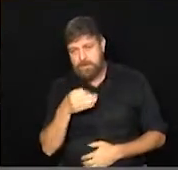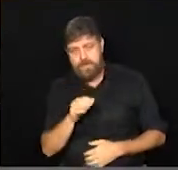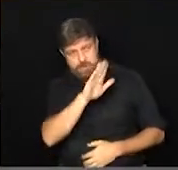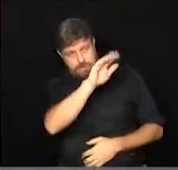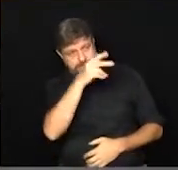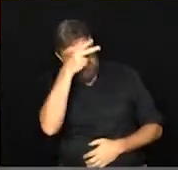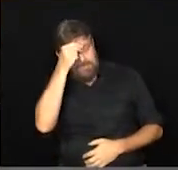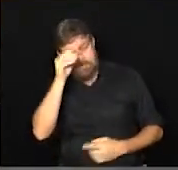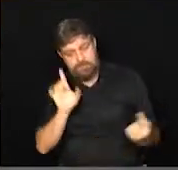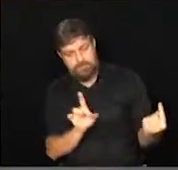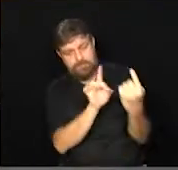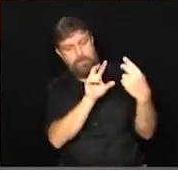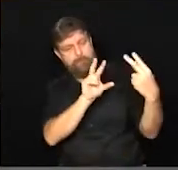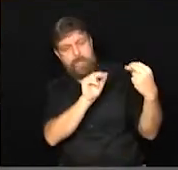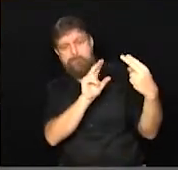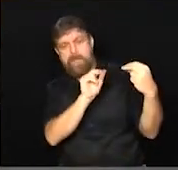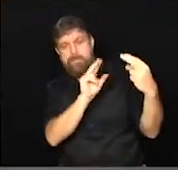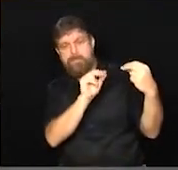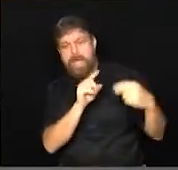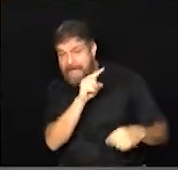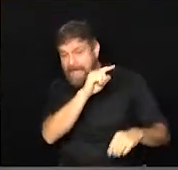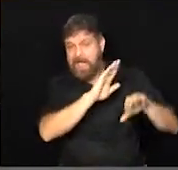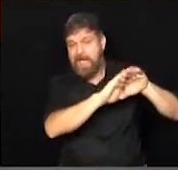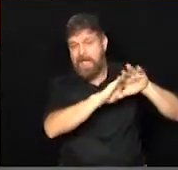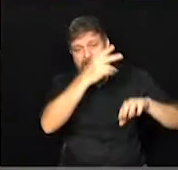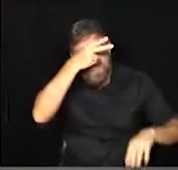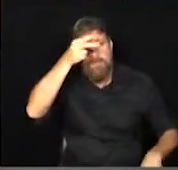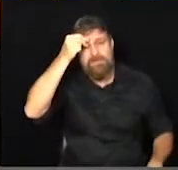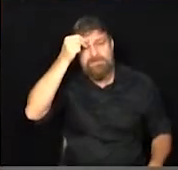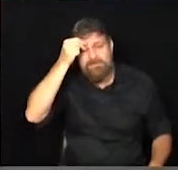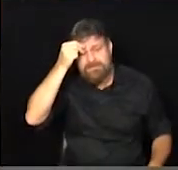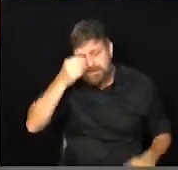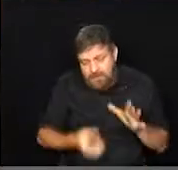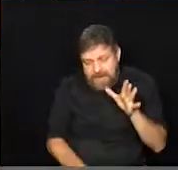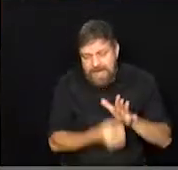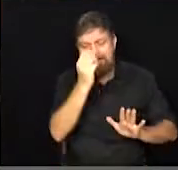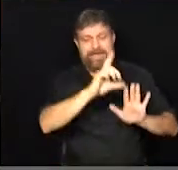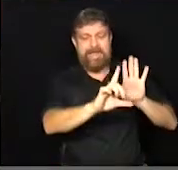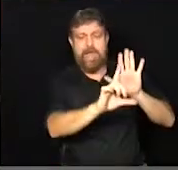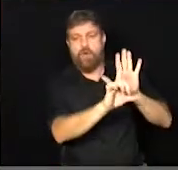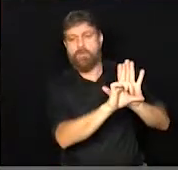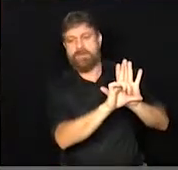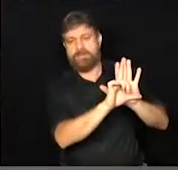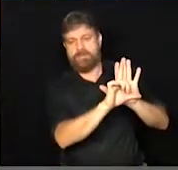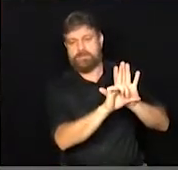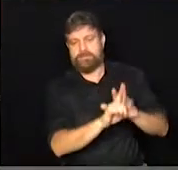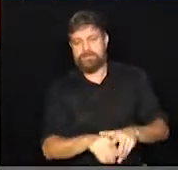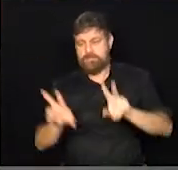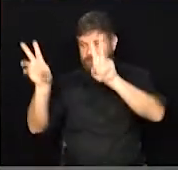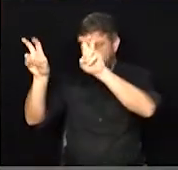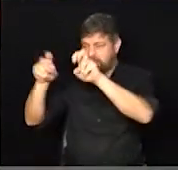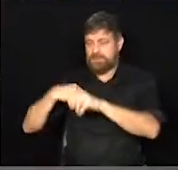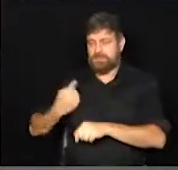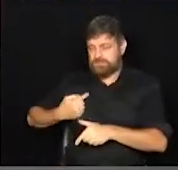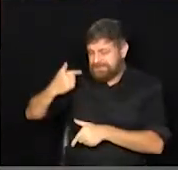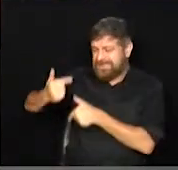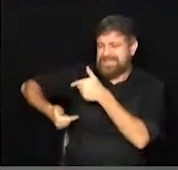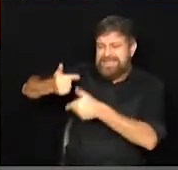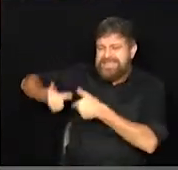Executivo, poderia ser uma lei do Executivo sobre isso, enfim, é um tema que nós temos